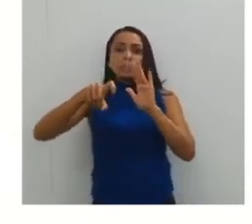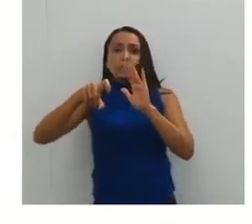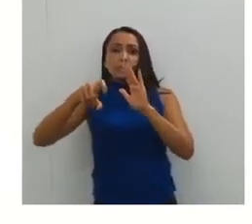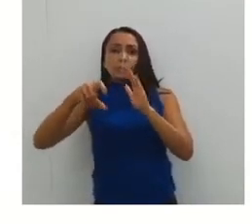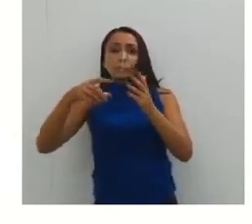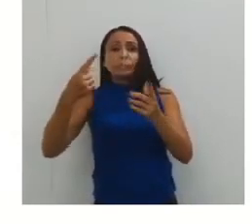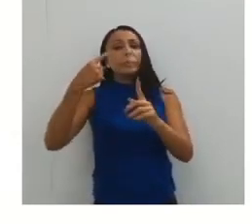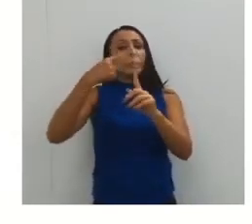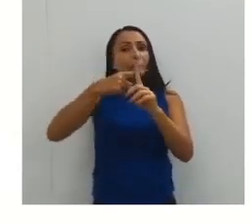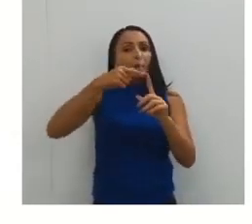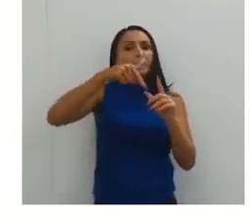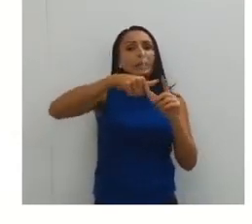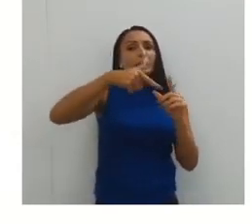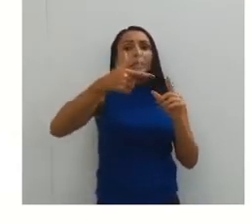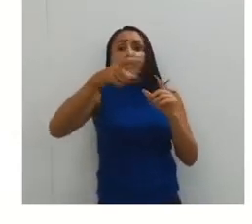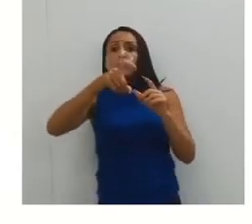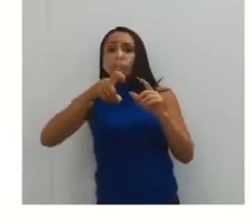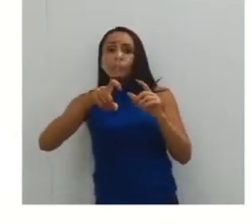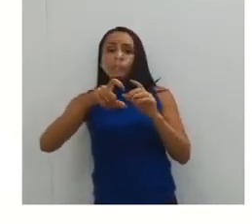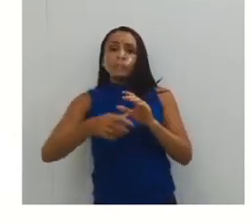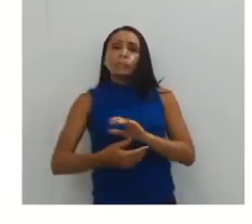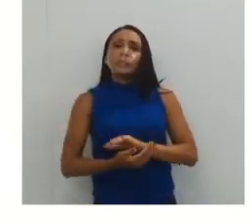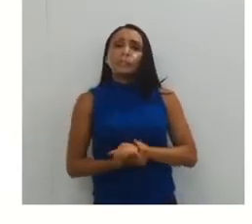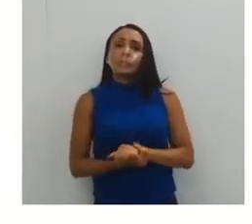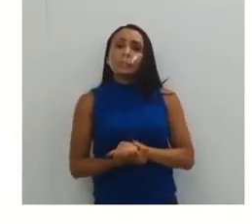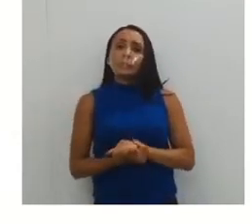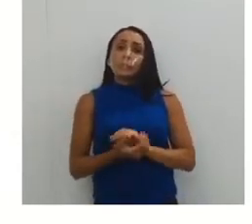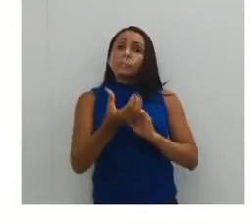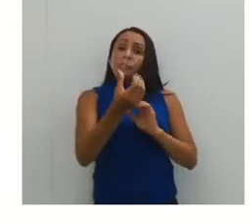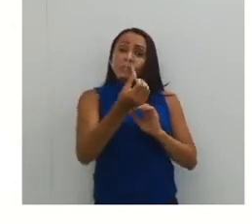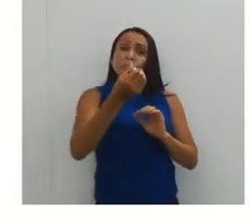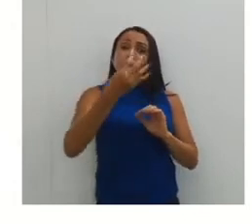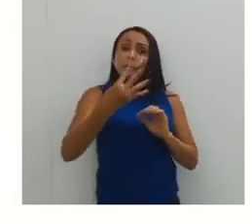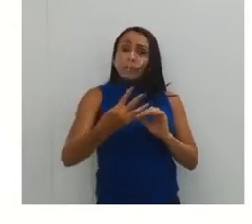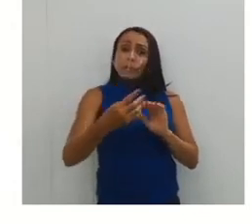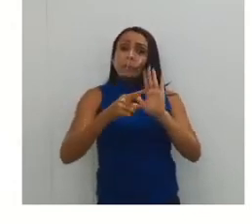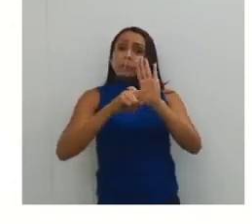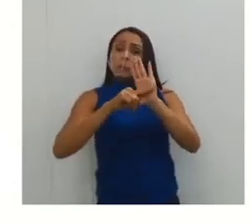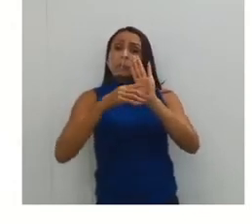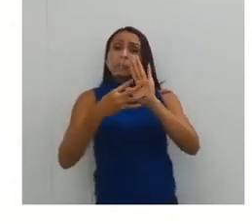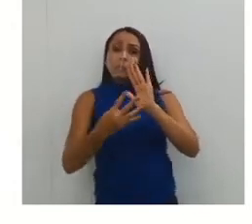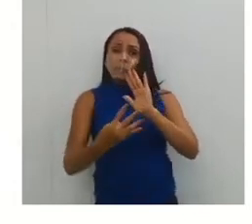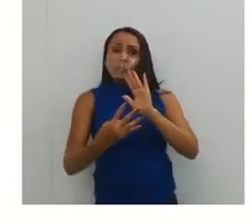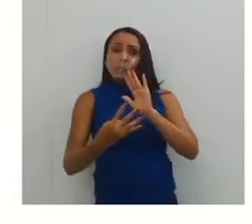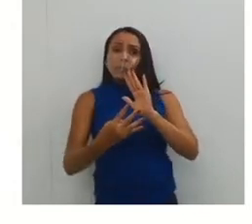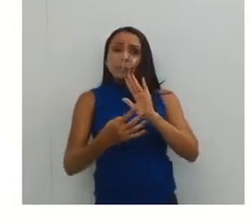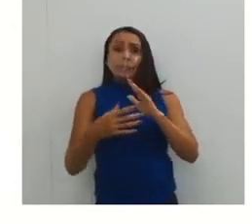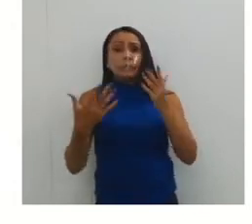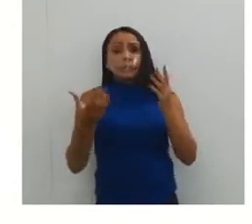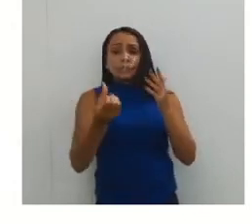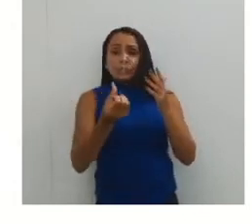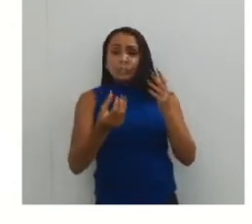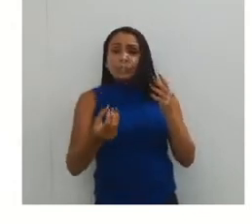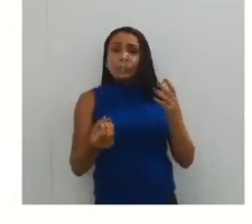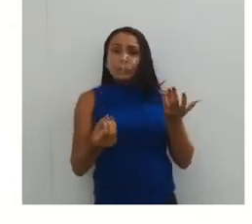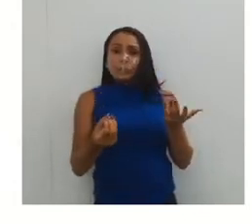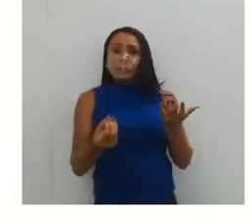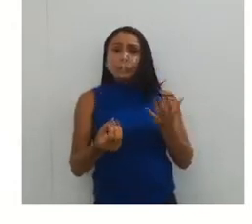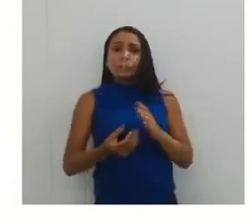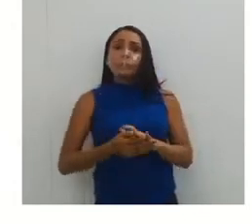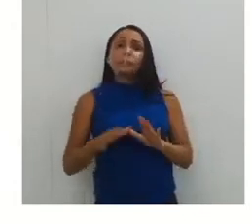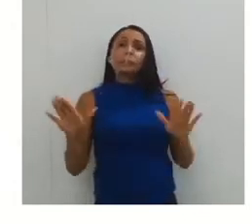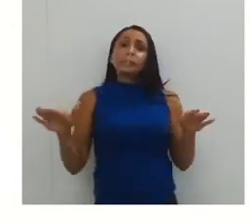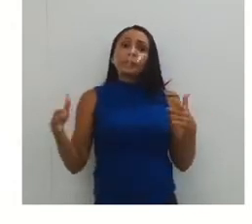Mais 72. E 64 menos 4 fica 60. Então,